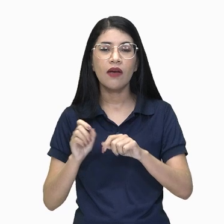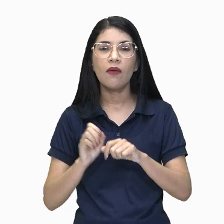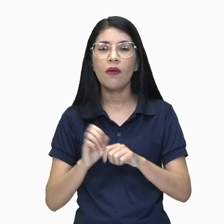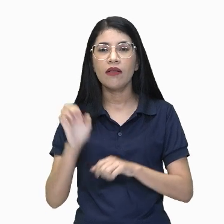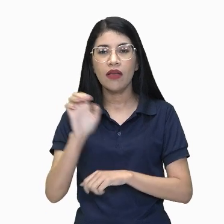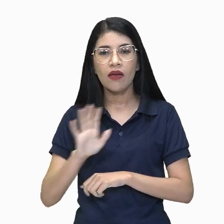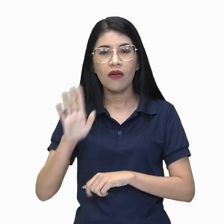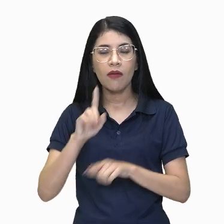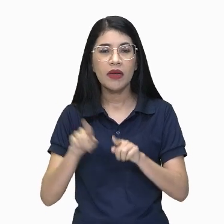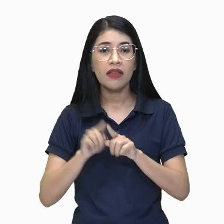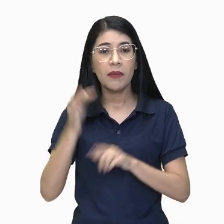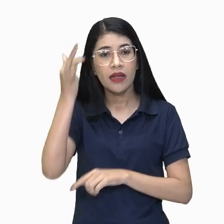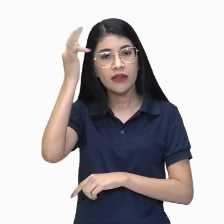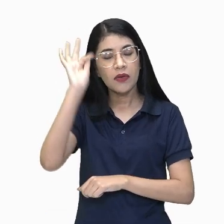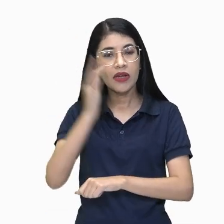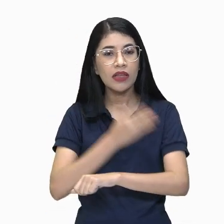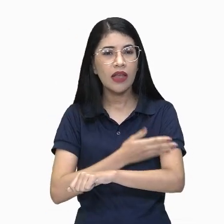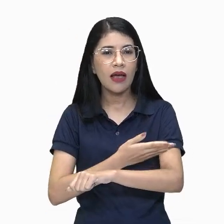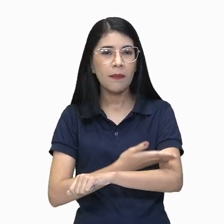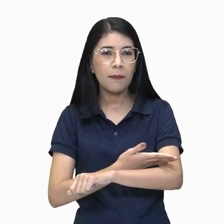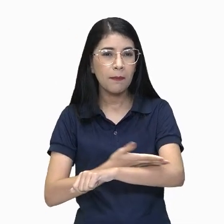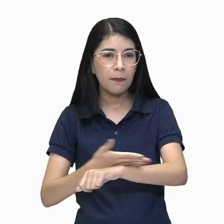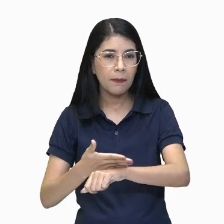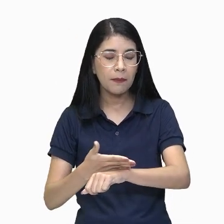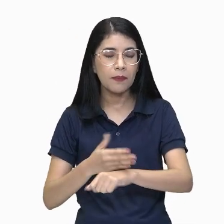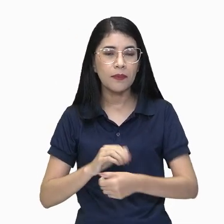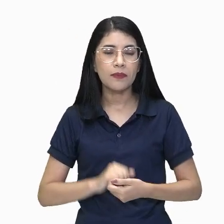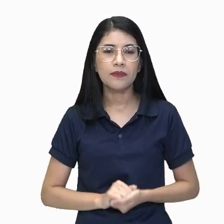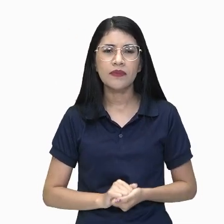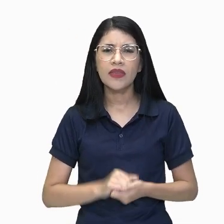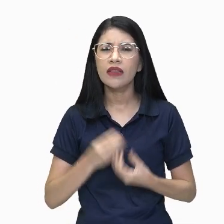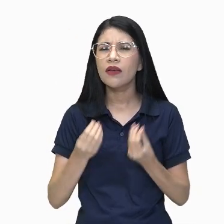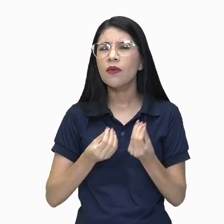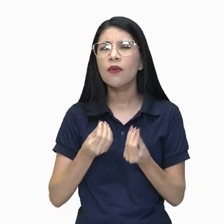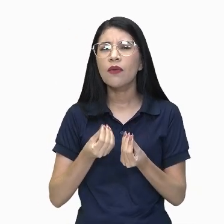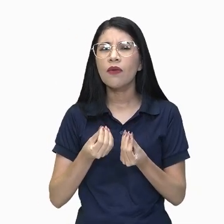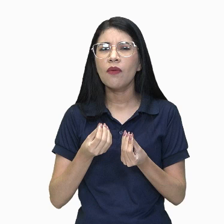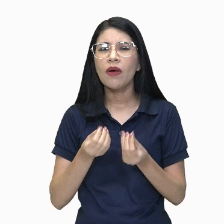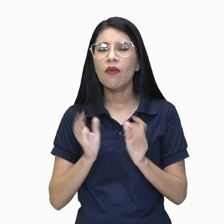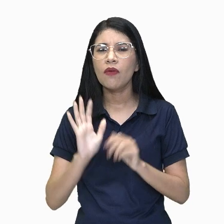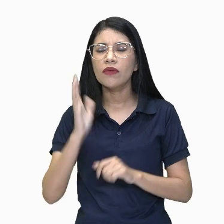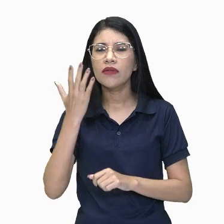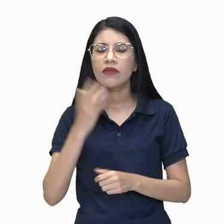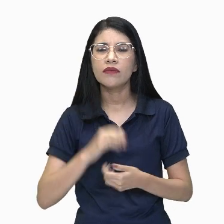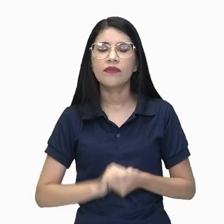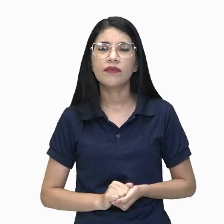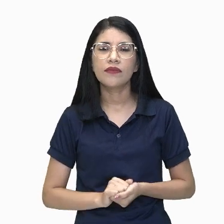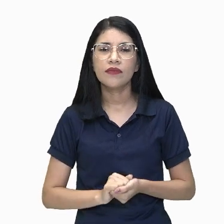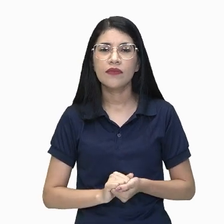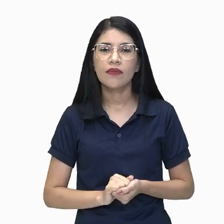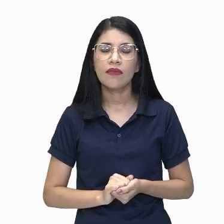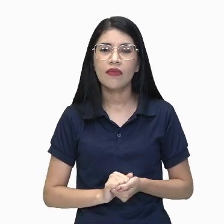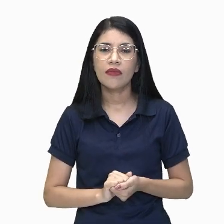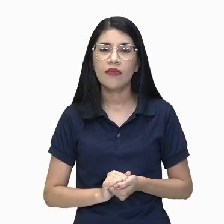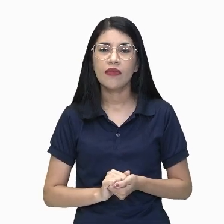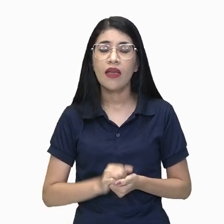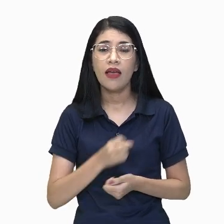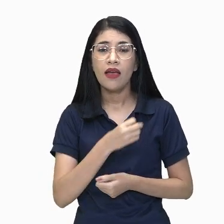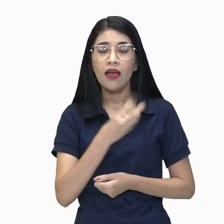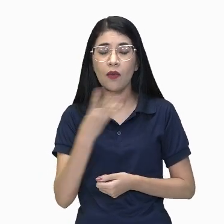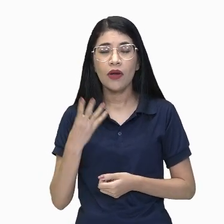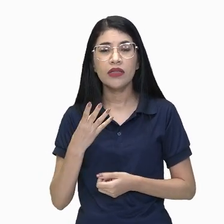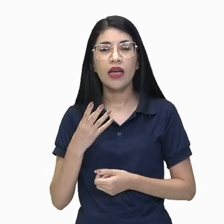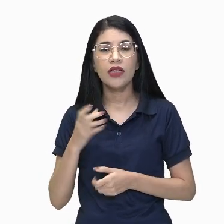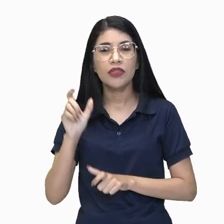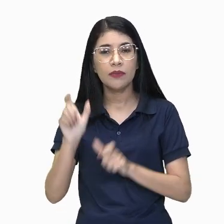embranquecimento. Não é isso? Vamos então entender como é que se dá isso aí. A intensificação da migração de